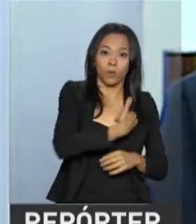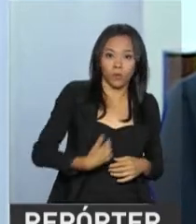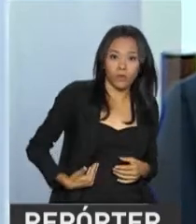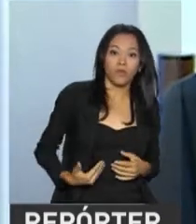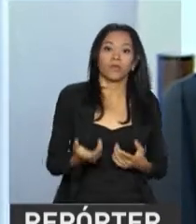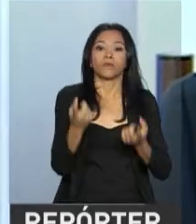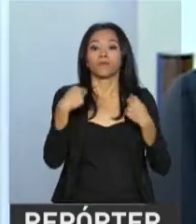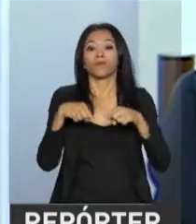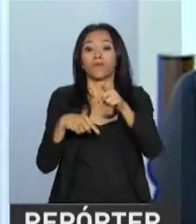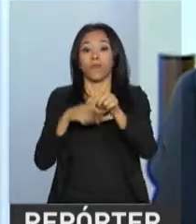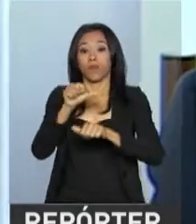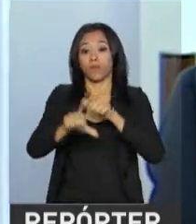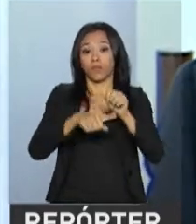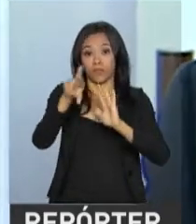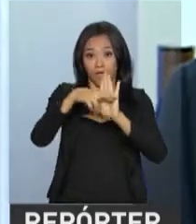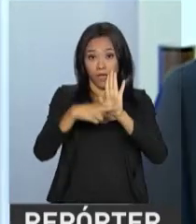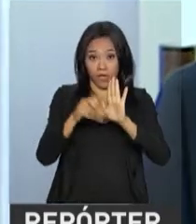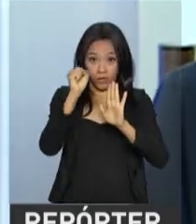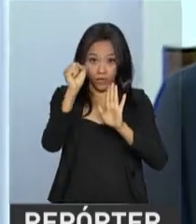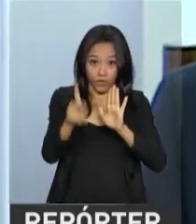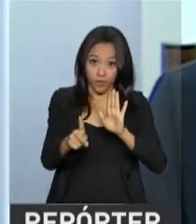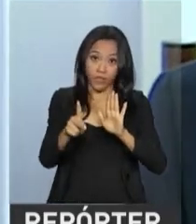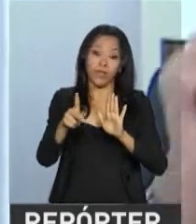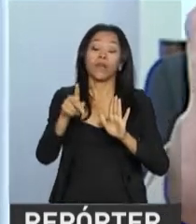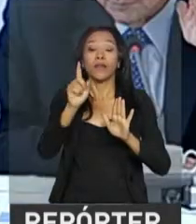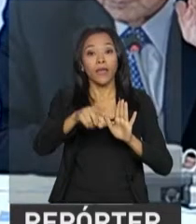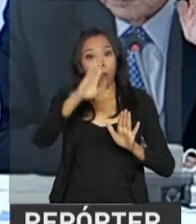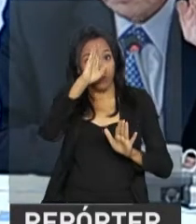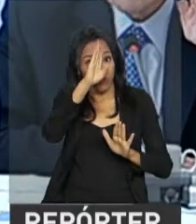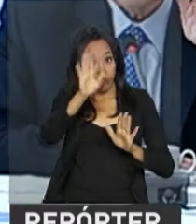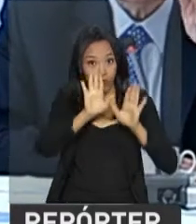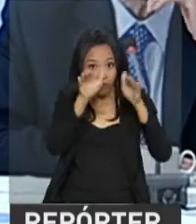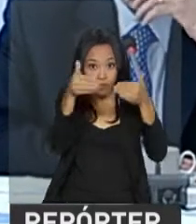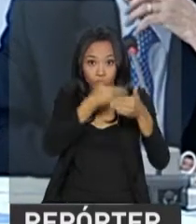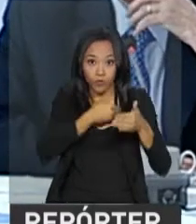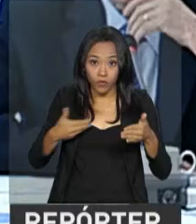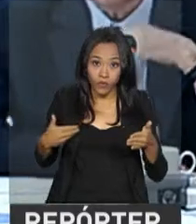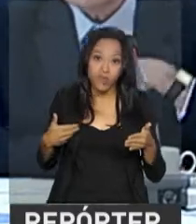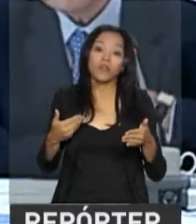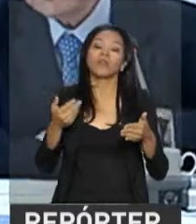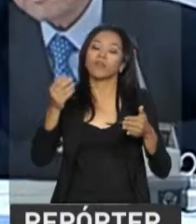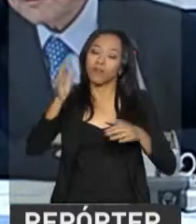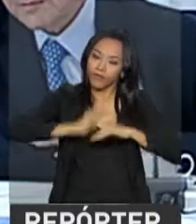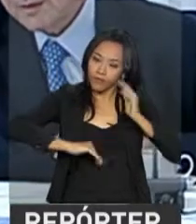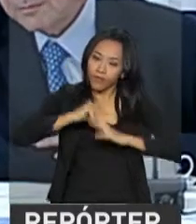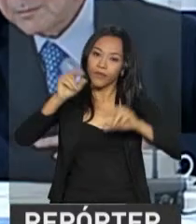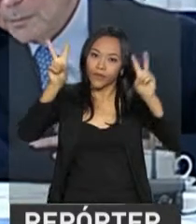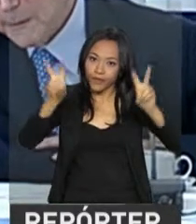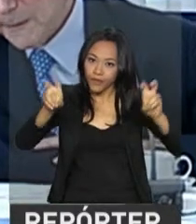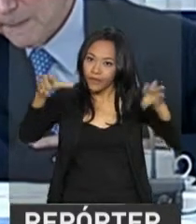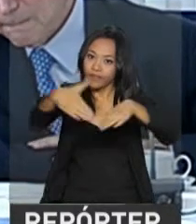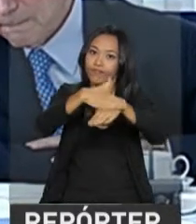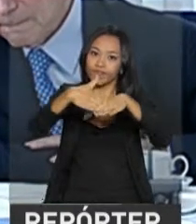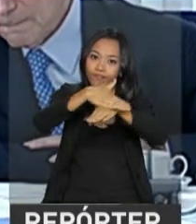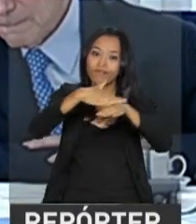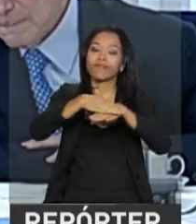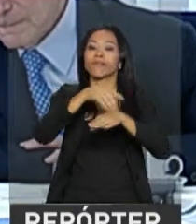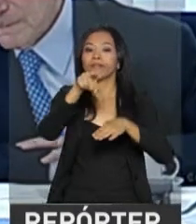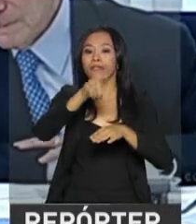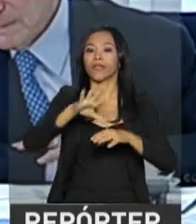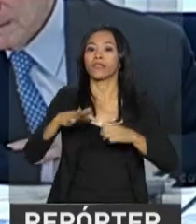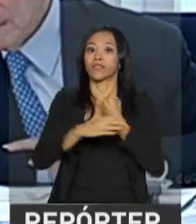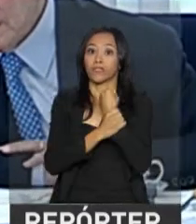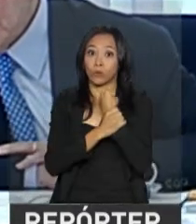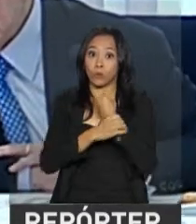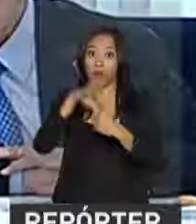Previdência, prioridade do governo, também não ficou de fora do café. O ministro da Fazenda está seguro da aprovação da matéria